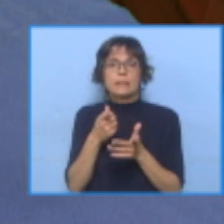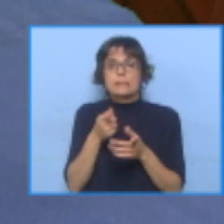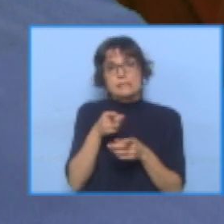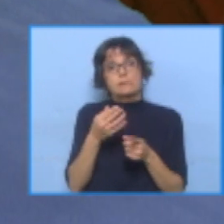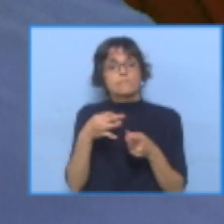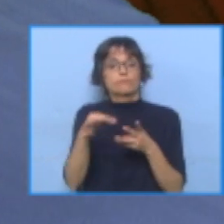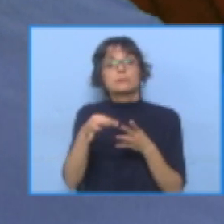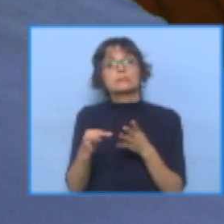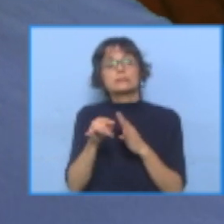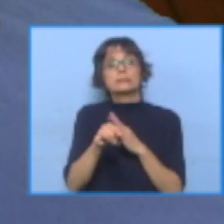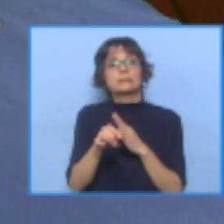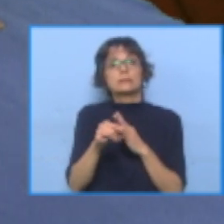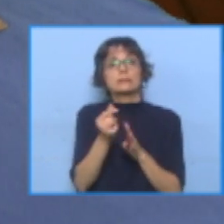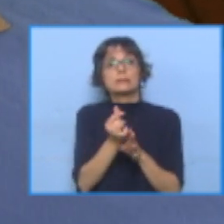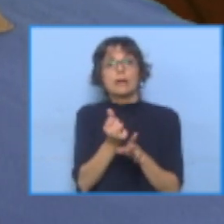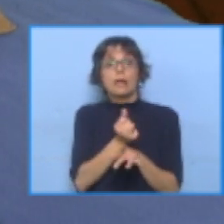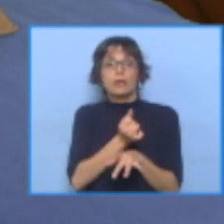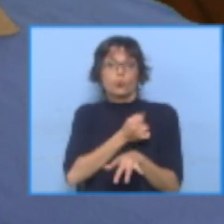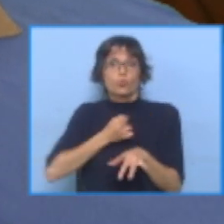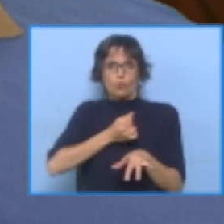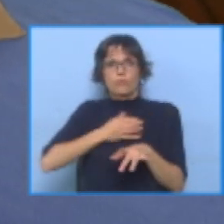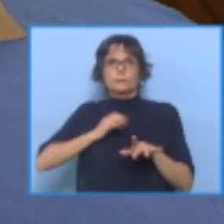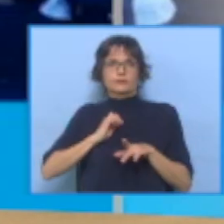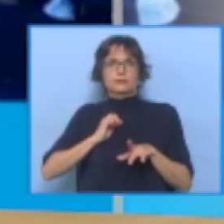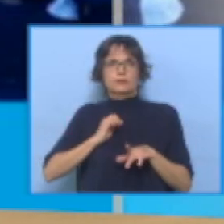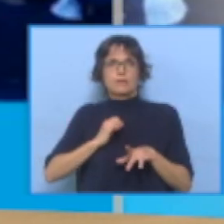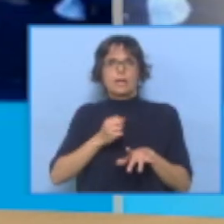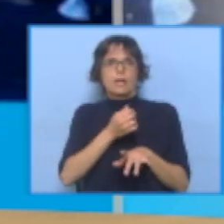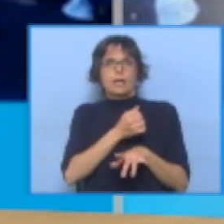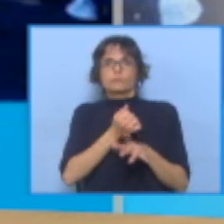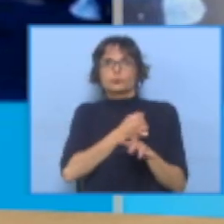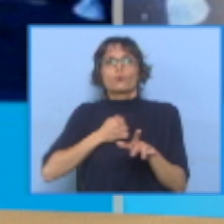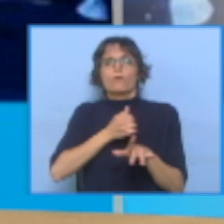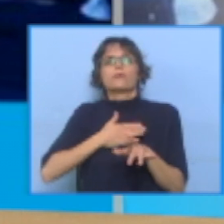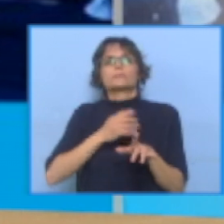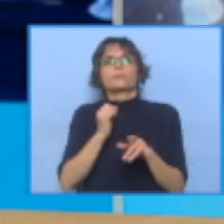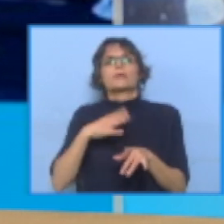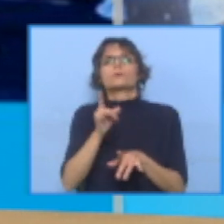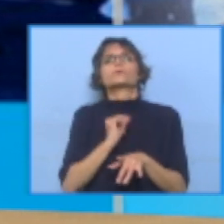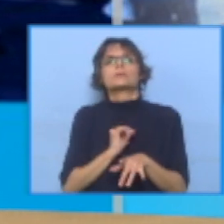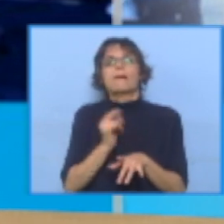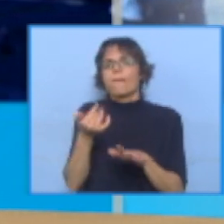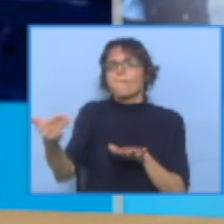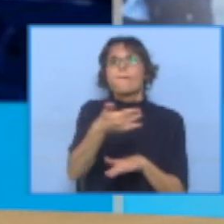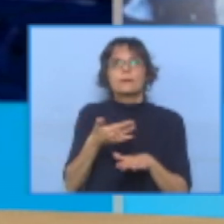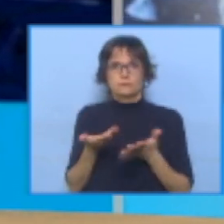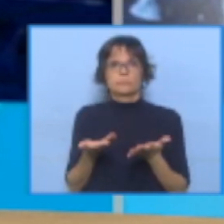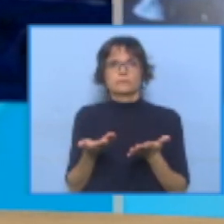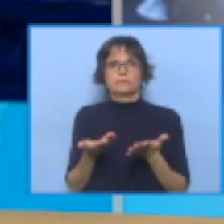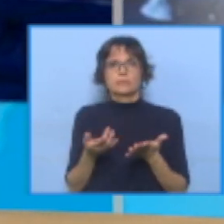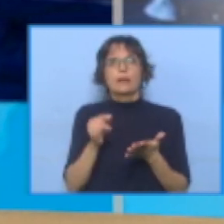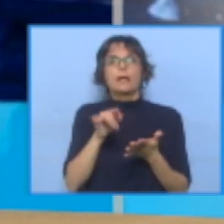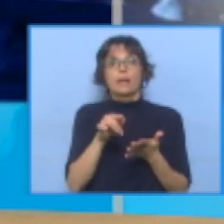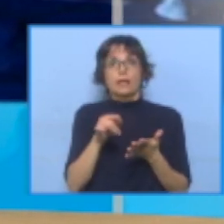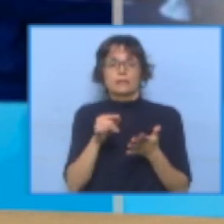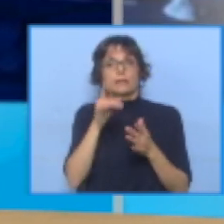característica dos nossos empresários. É gostarem de ter lá os trabalhadores durante muito tempo, não é? E faz uma comparação entre, por exemplo, a